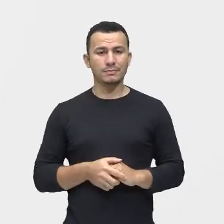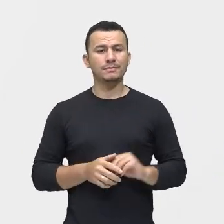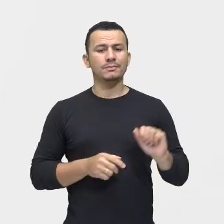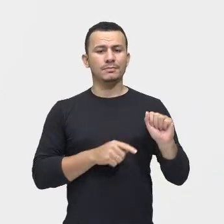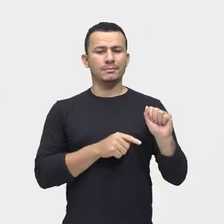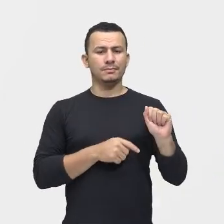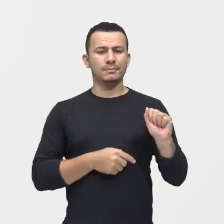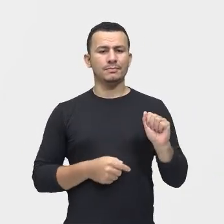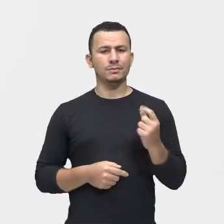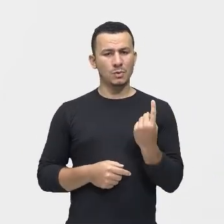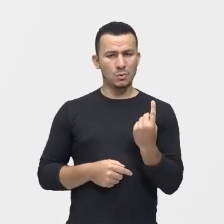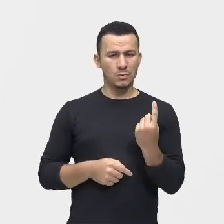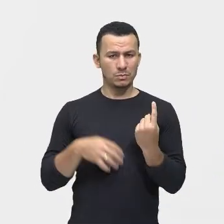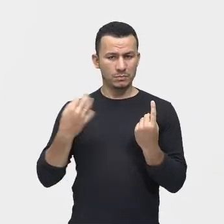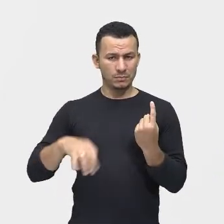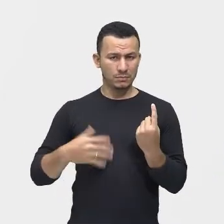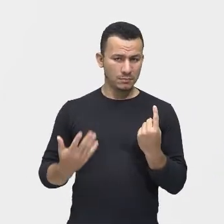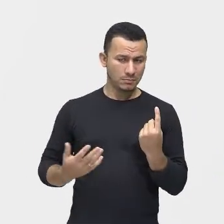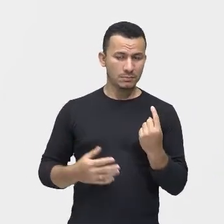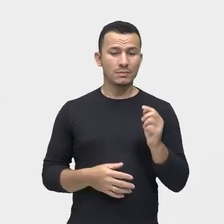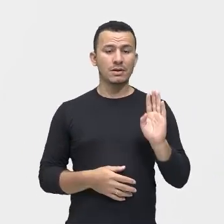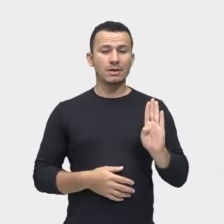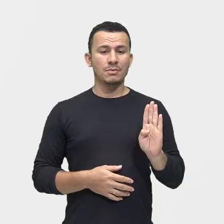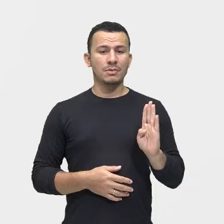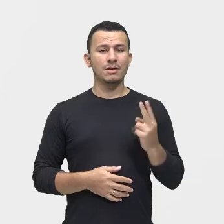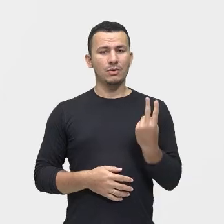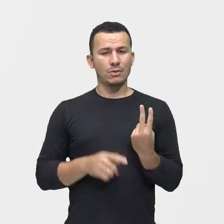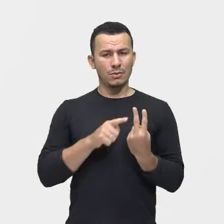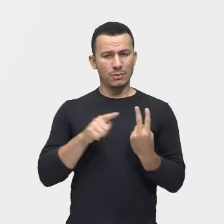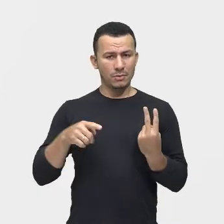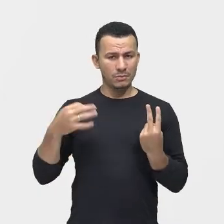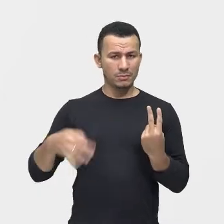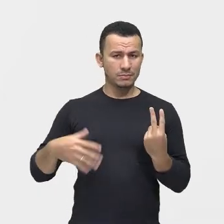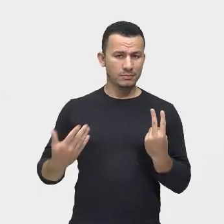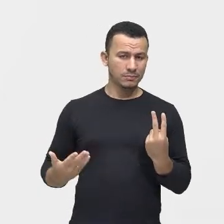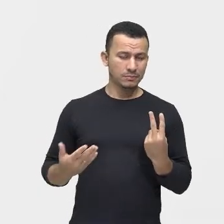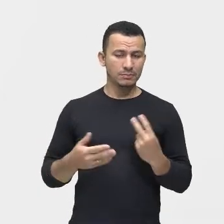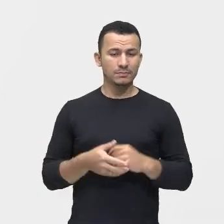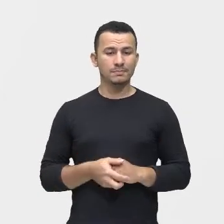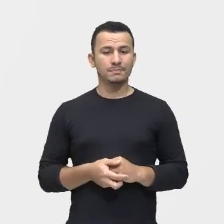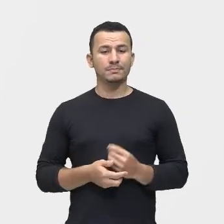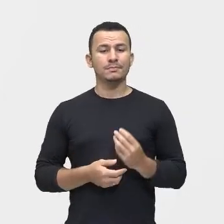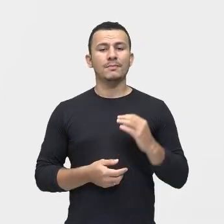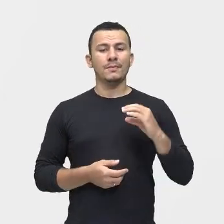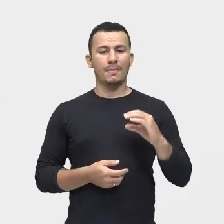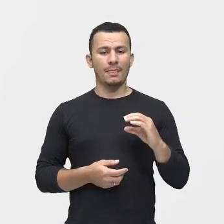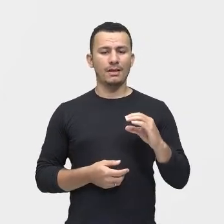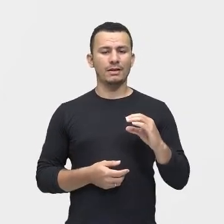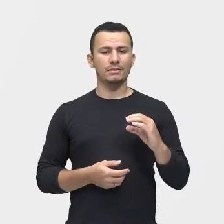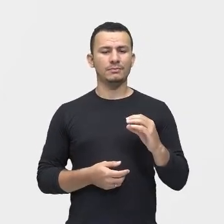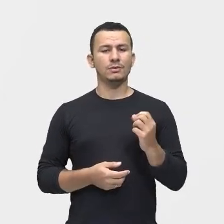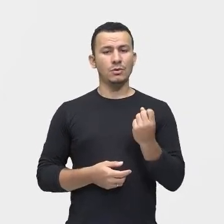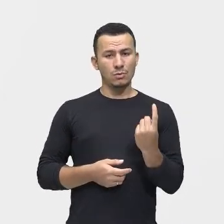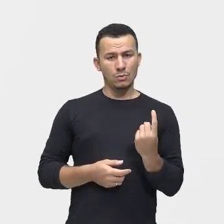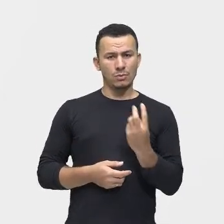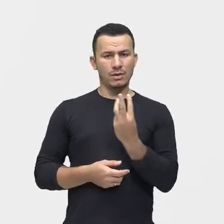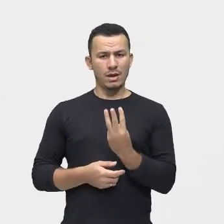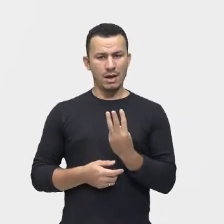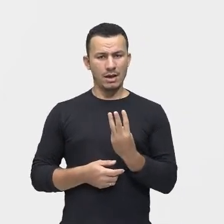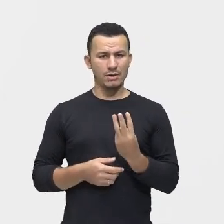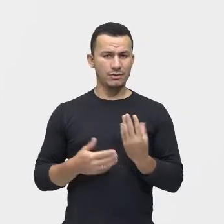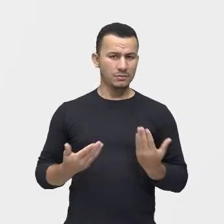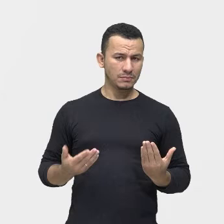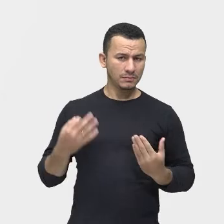A, 1 somente. A alternativa B, 2 somente. A alternativa C, 1 e